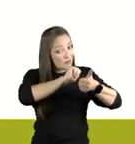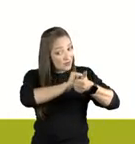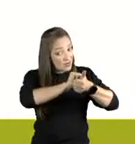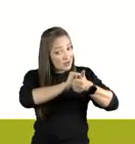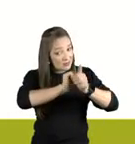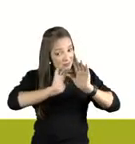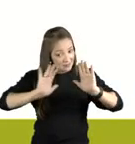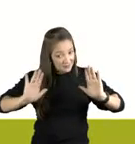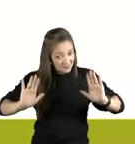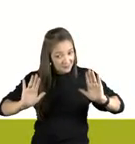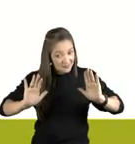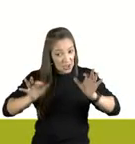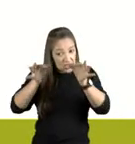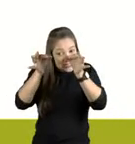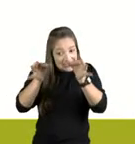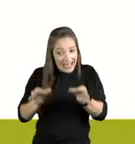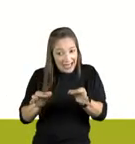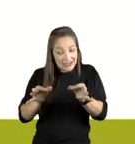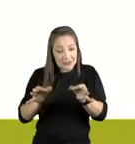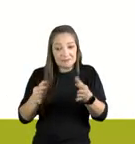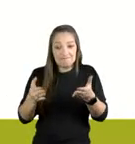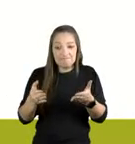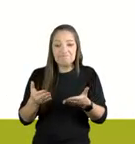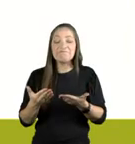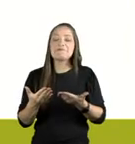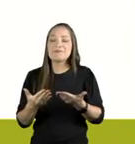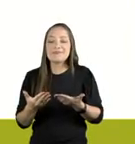Então, o que eu posso te dizer?